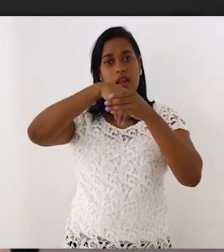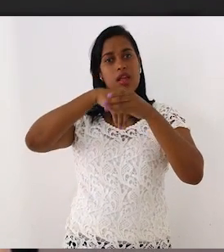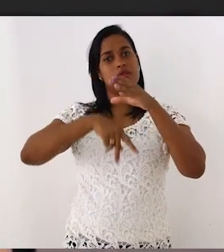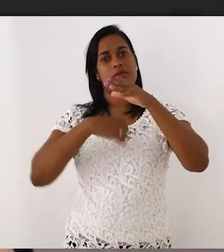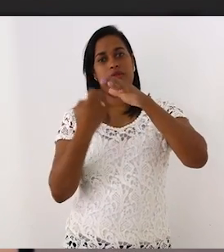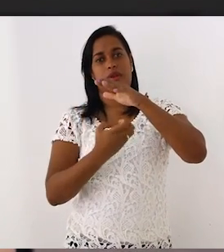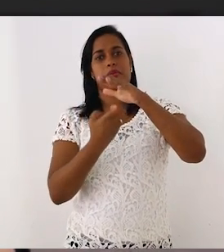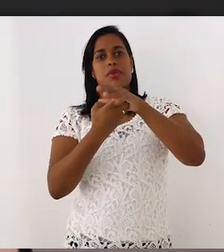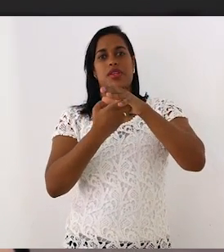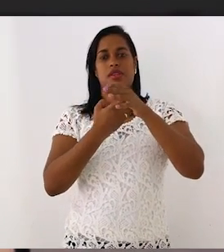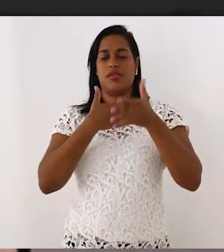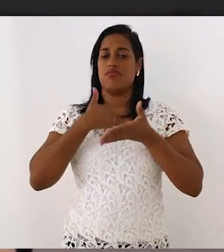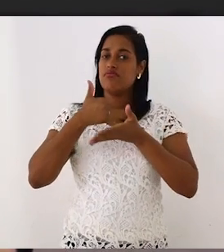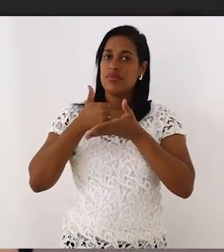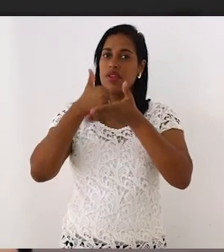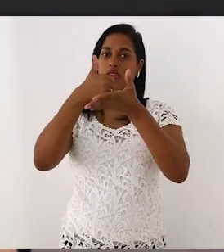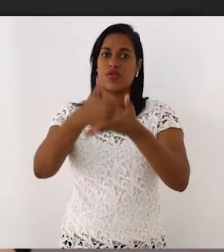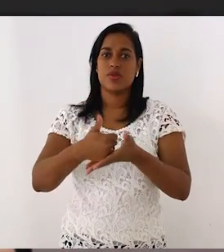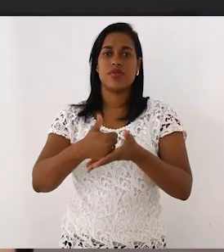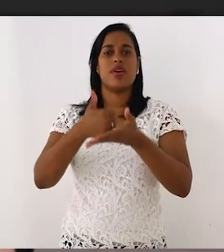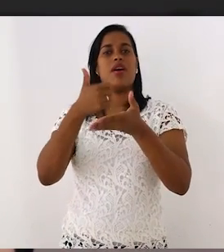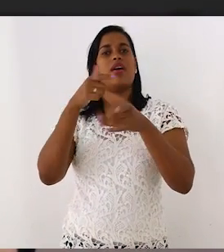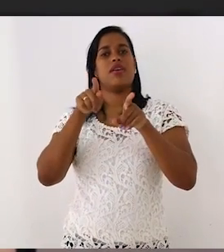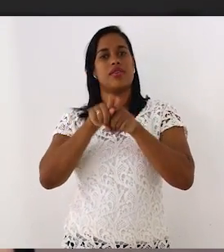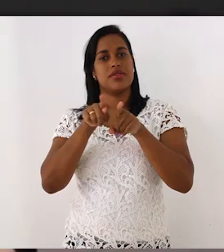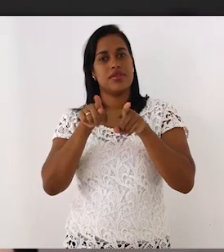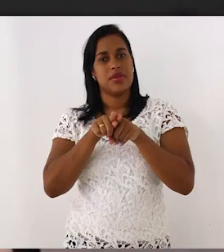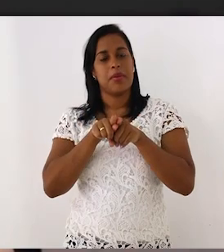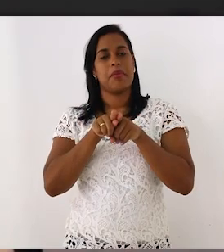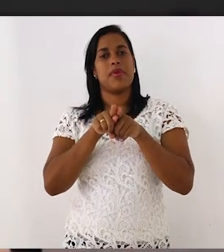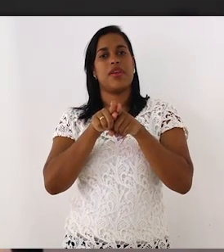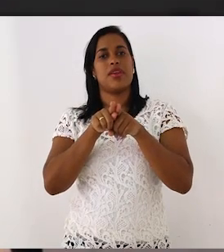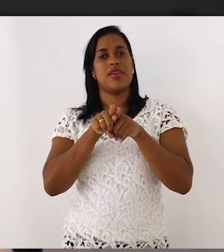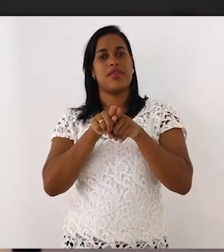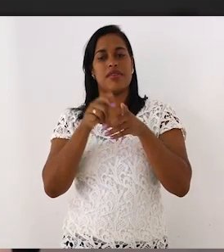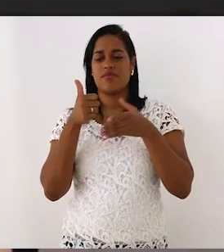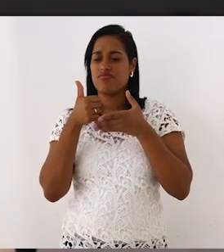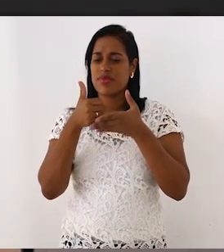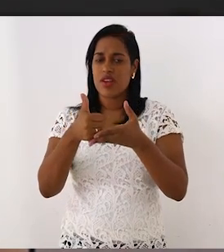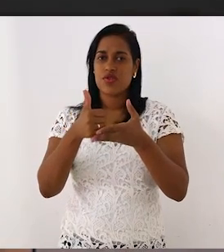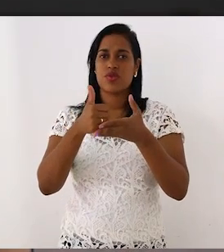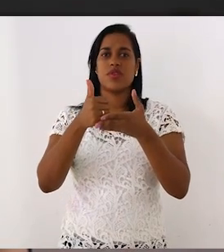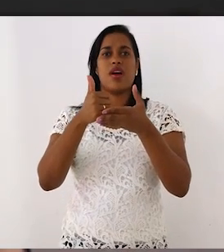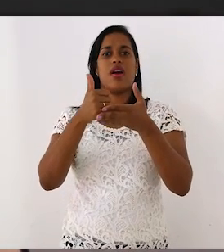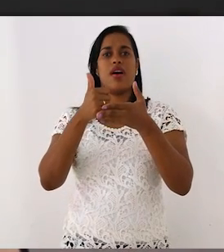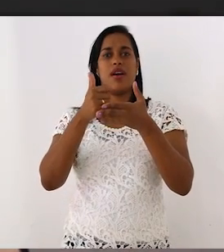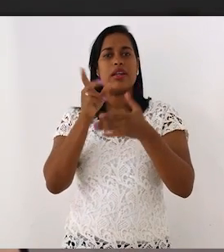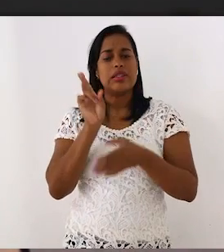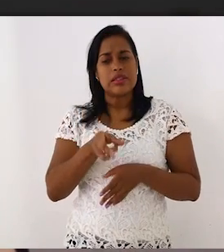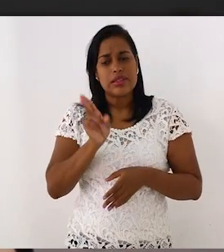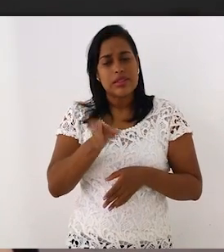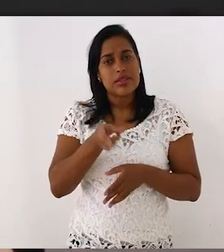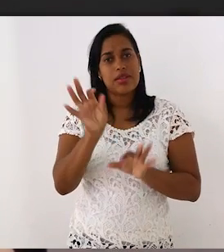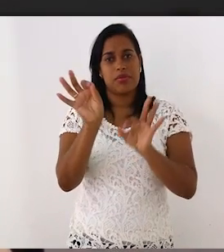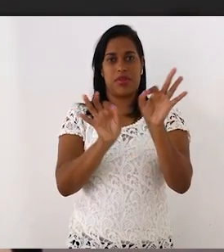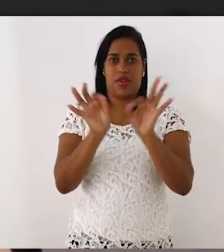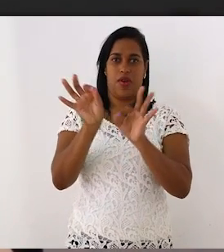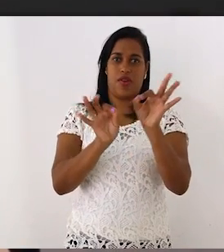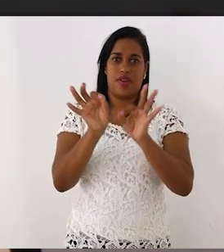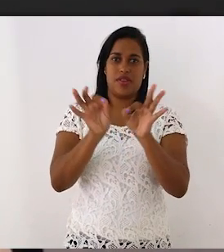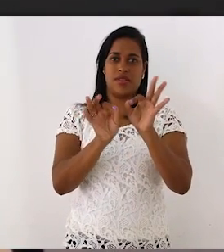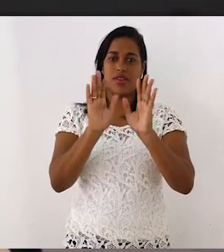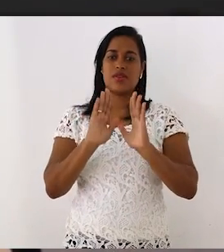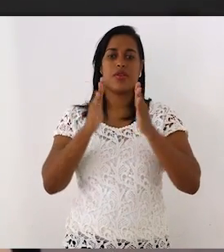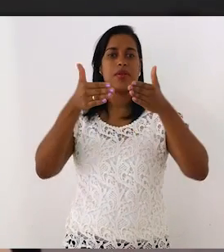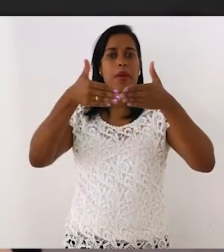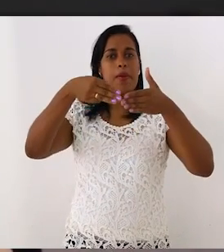são, que seria de apoiar, a de ajudar e de sim colaborar com a organização no alcance das suas